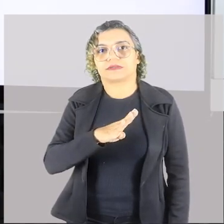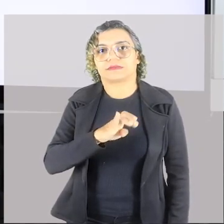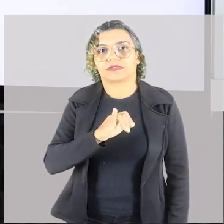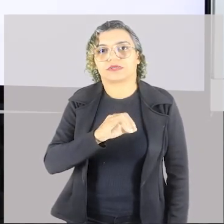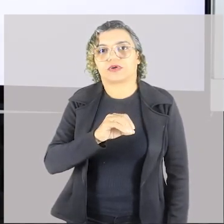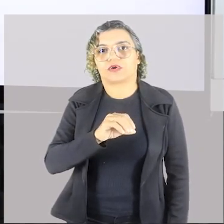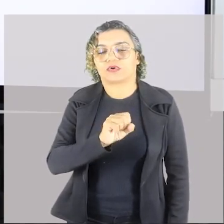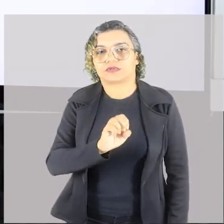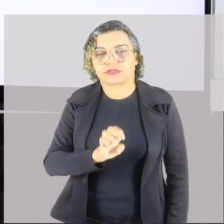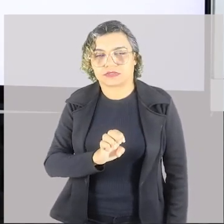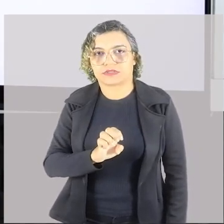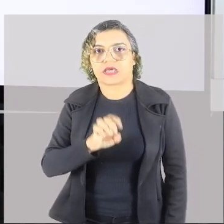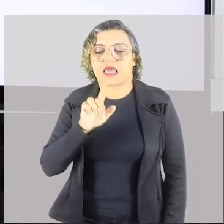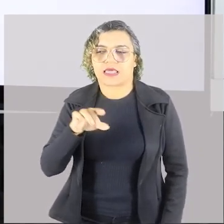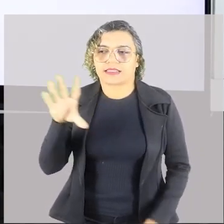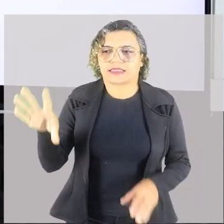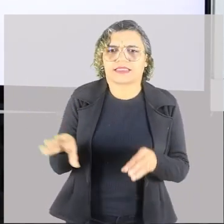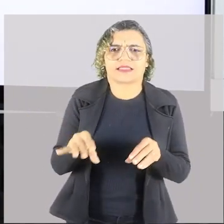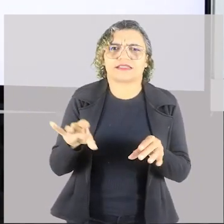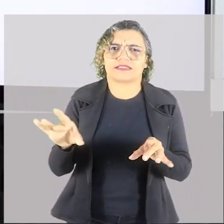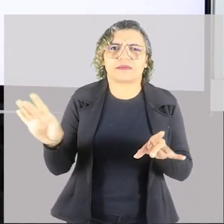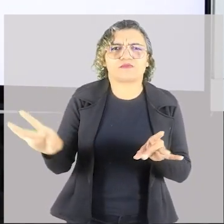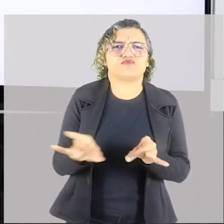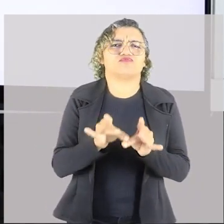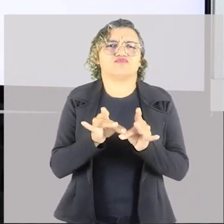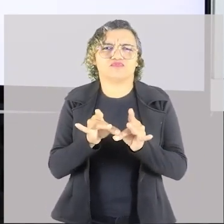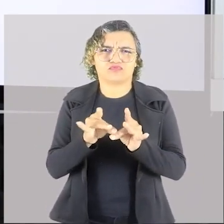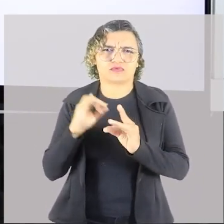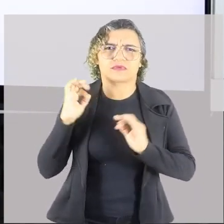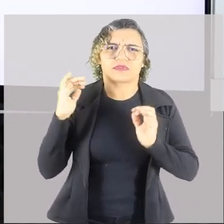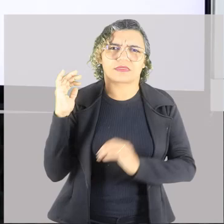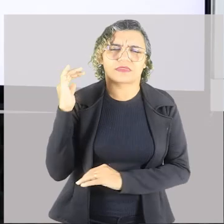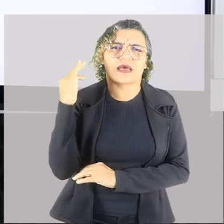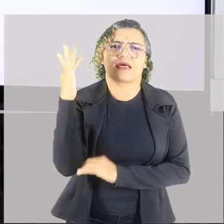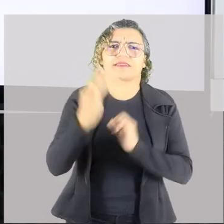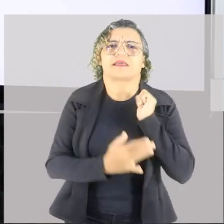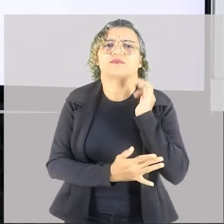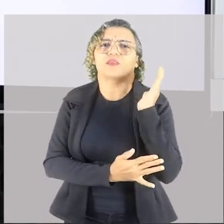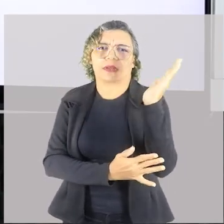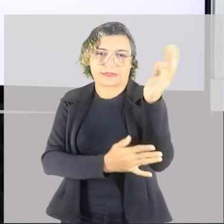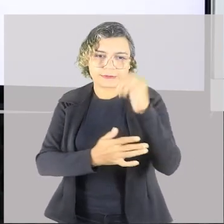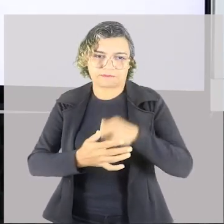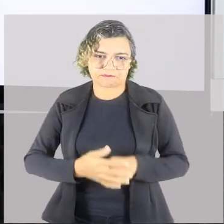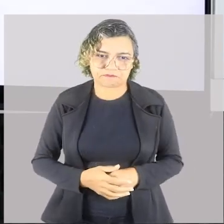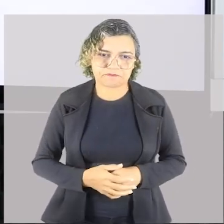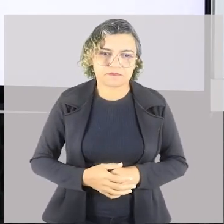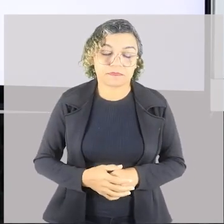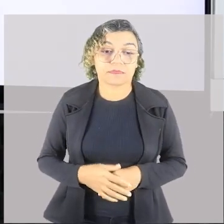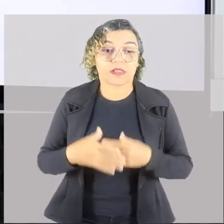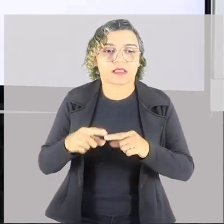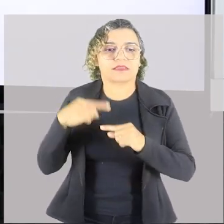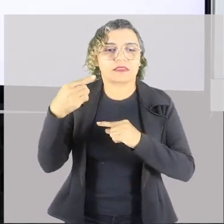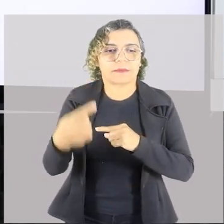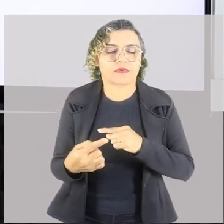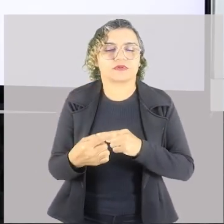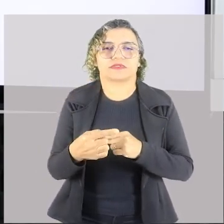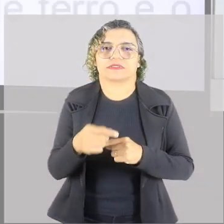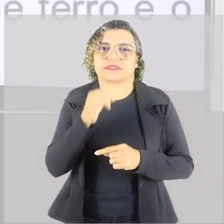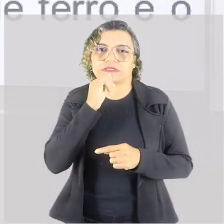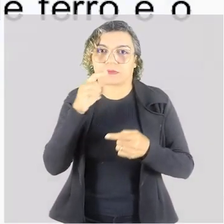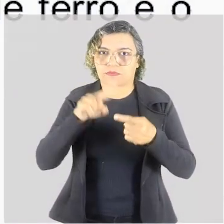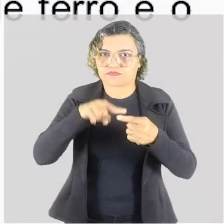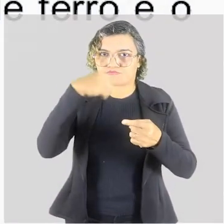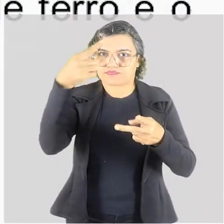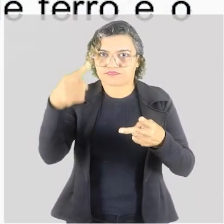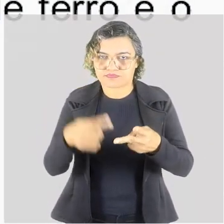natureza, integrados à natureza, certo? Aí depois, o que marcaria a barbárie,